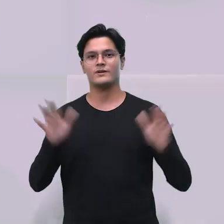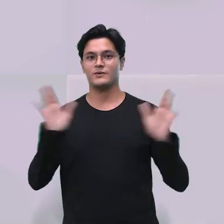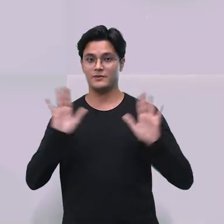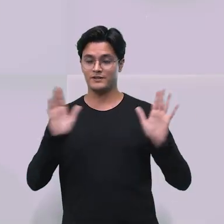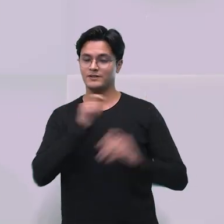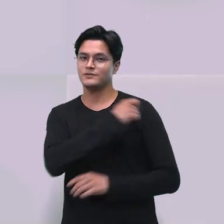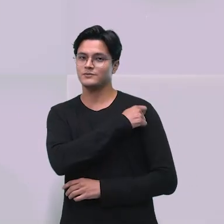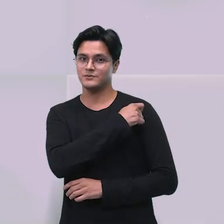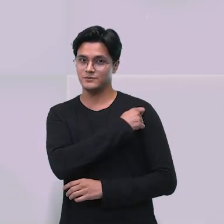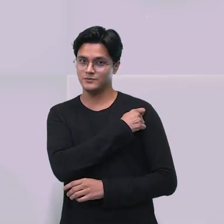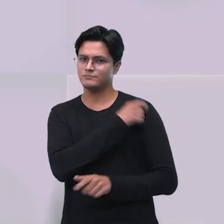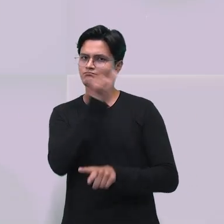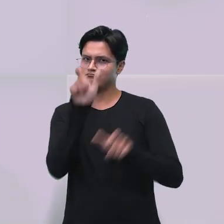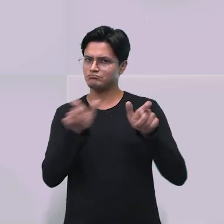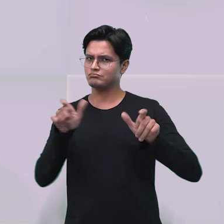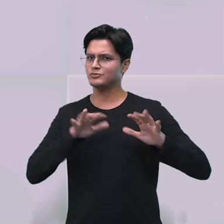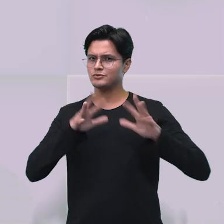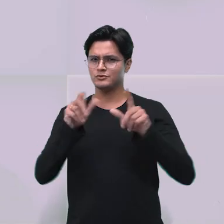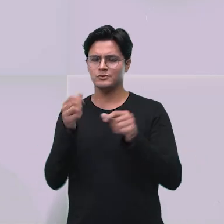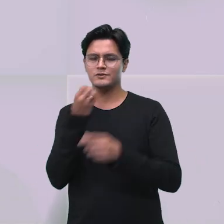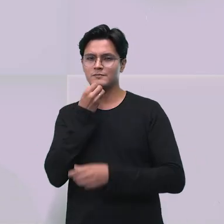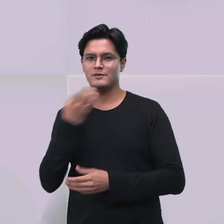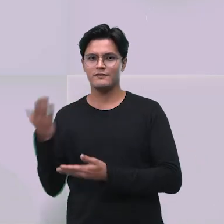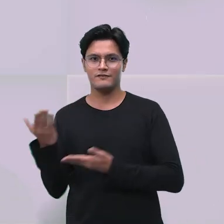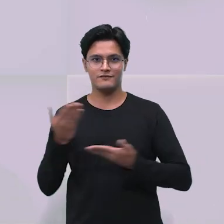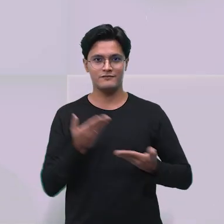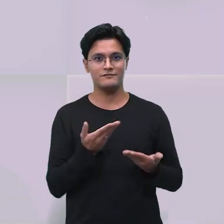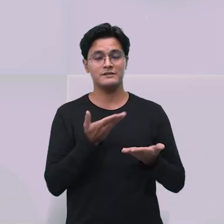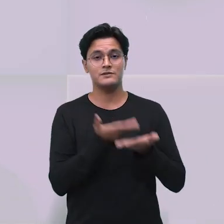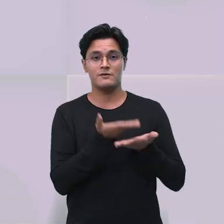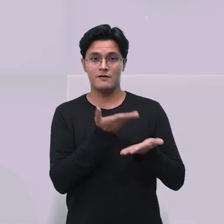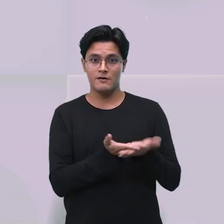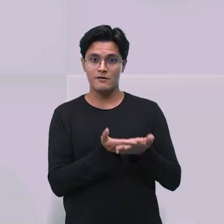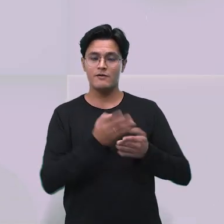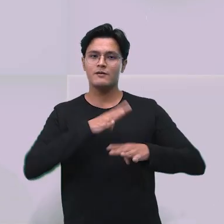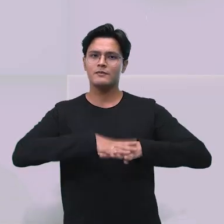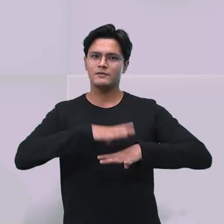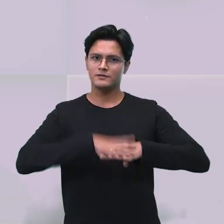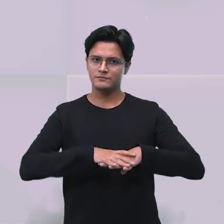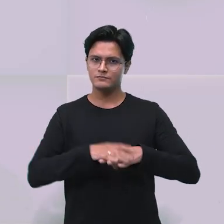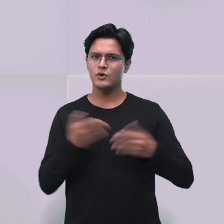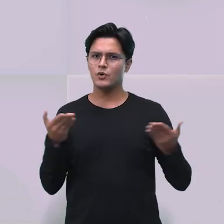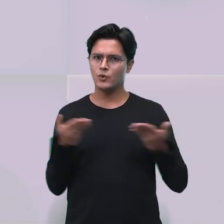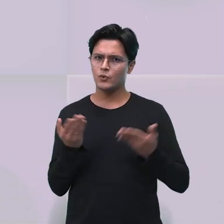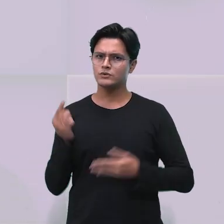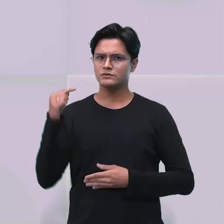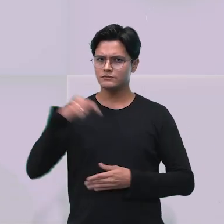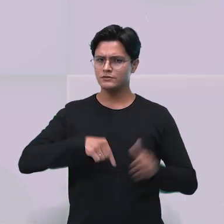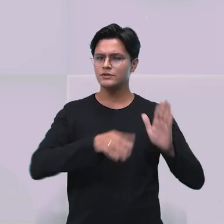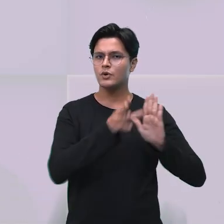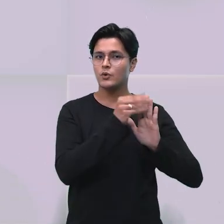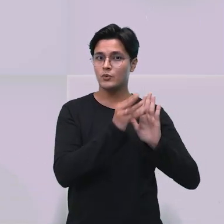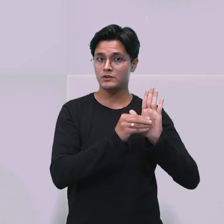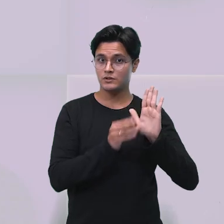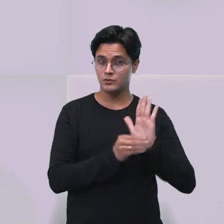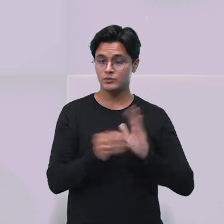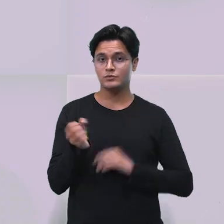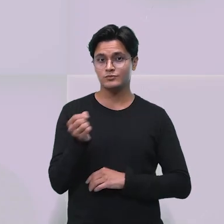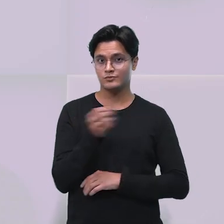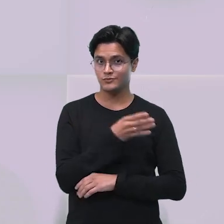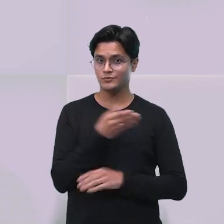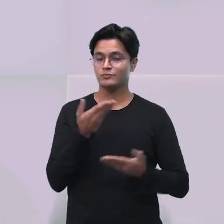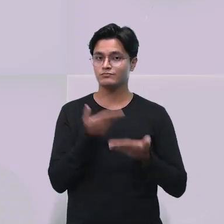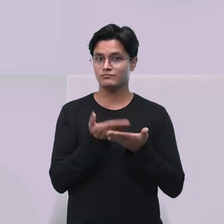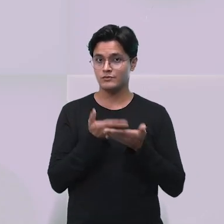Olá, alunos, sejam todos bem-vindos a mais uma aula de matemática. Estamos aqui para abordar um novo conteúdo na nossa aula de